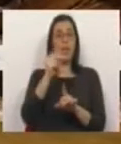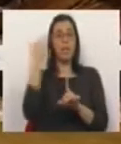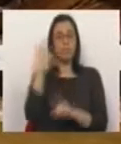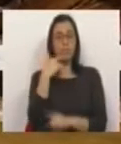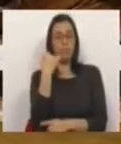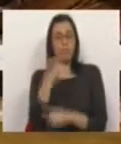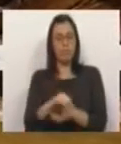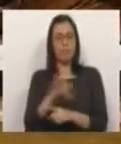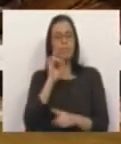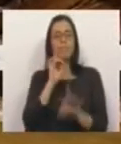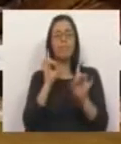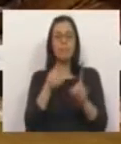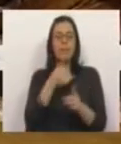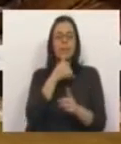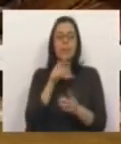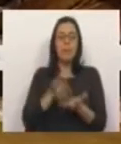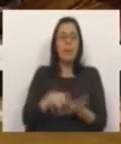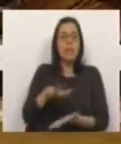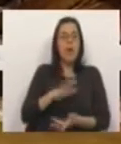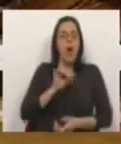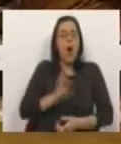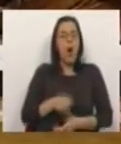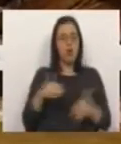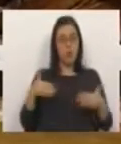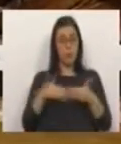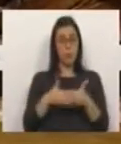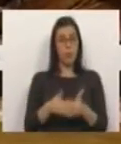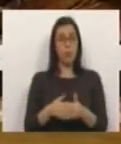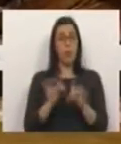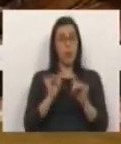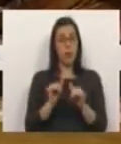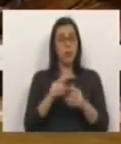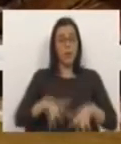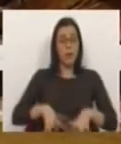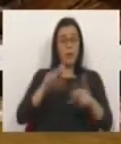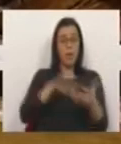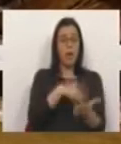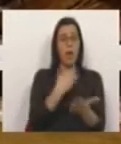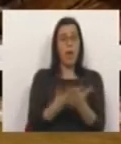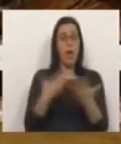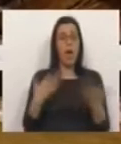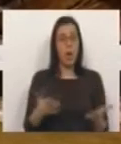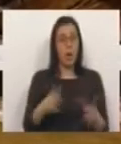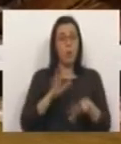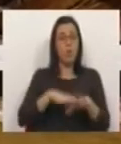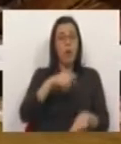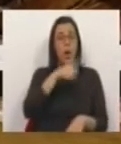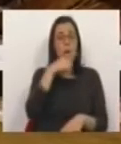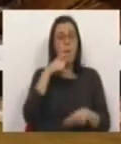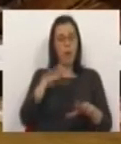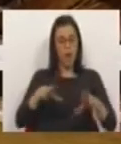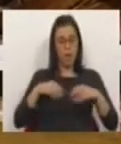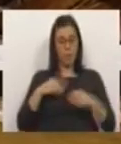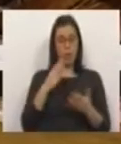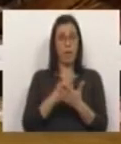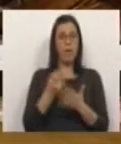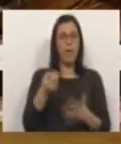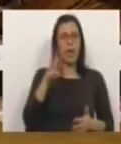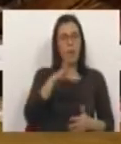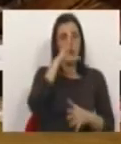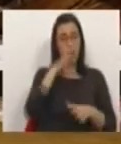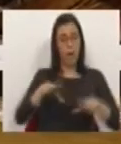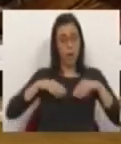anos, importa discutir o ponto de situação deste processo e da sua evolução até agora, face aos compromissos assumidos pelo